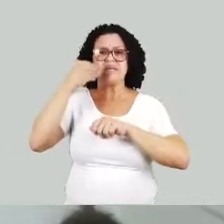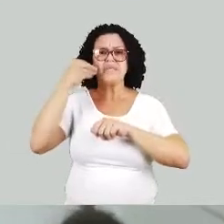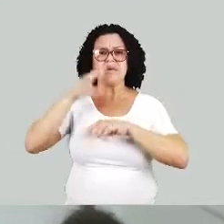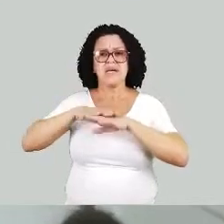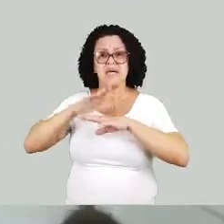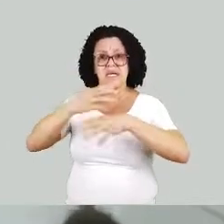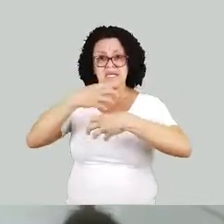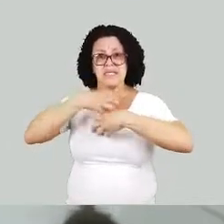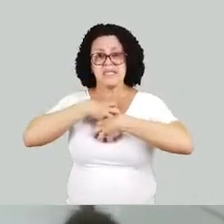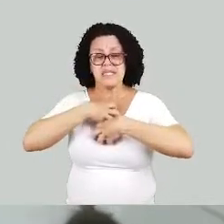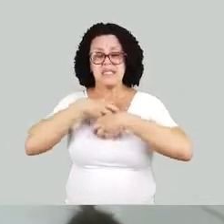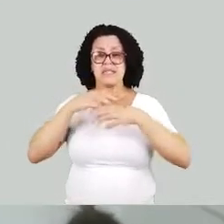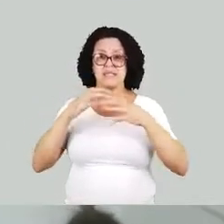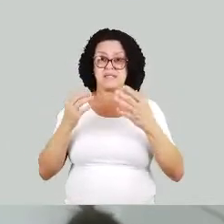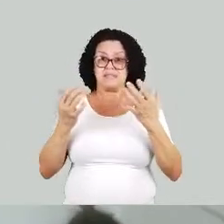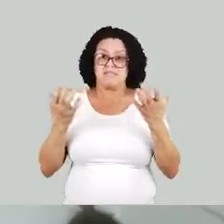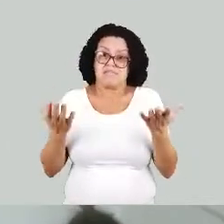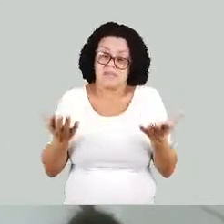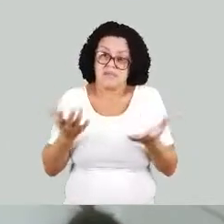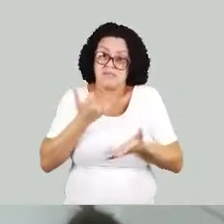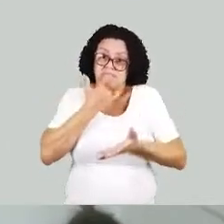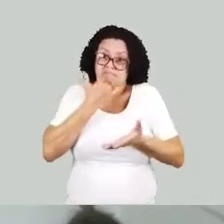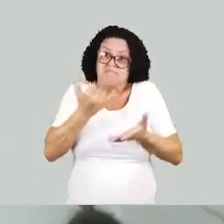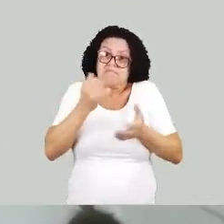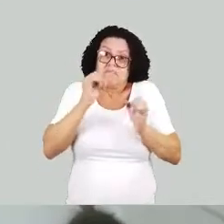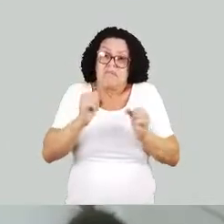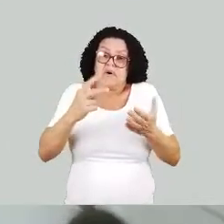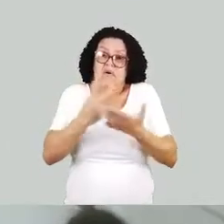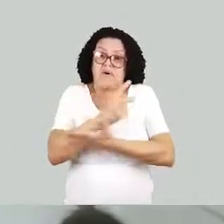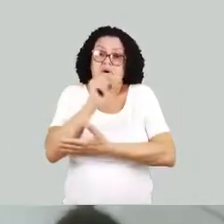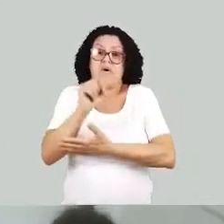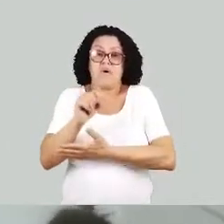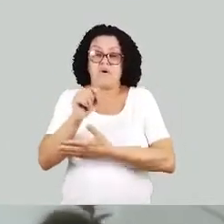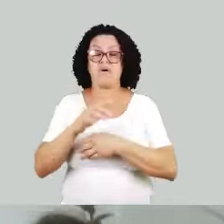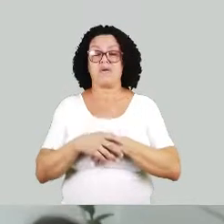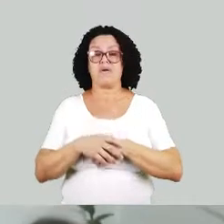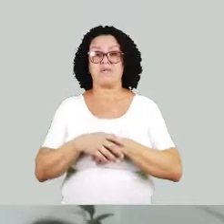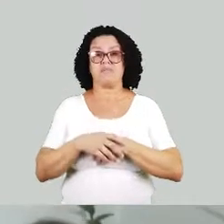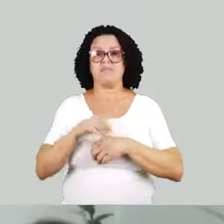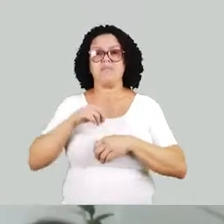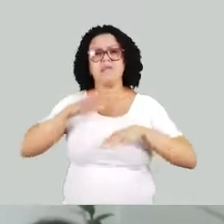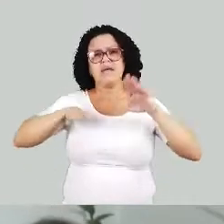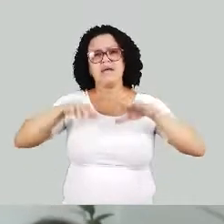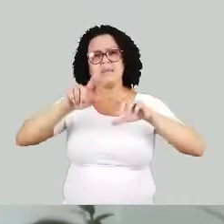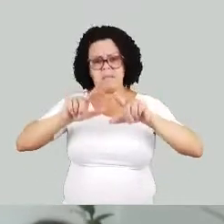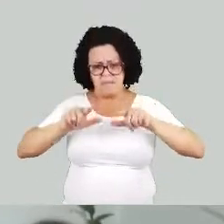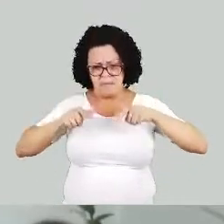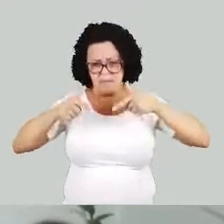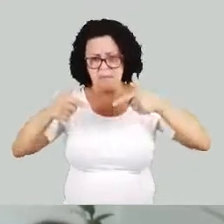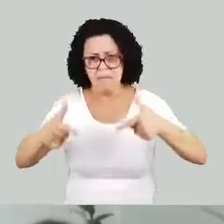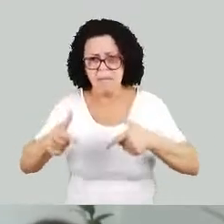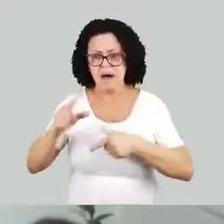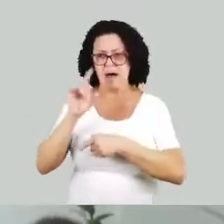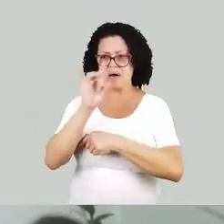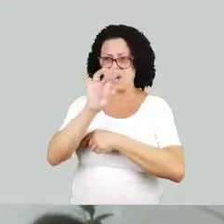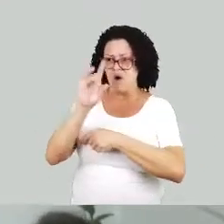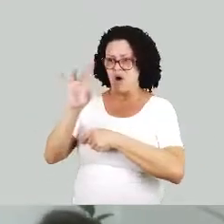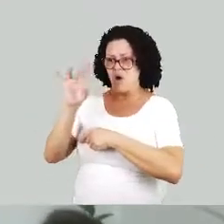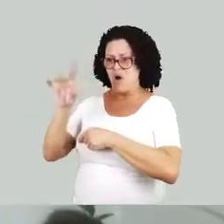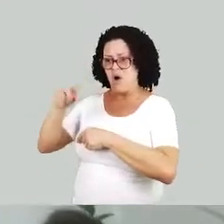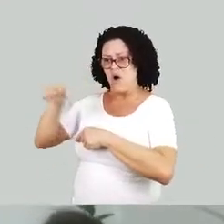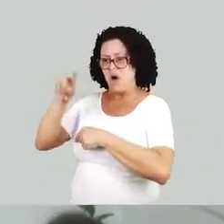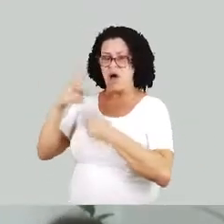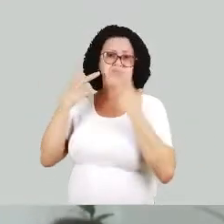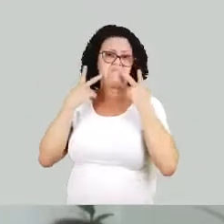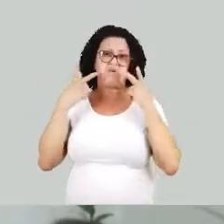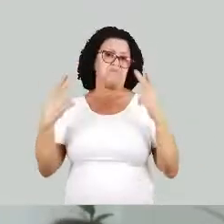experimenta. Então, de repente, uma mesma atitude para alguns é encarado com